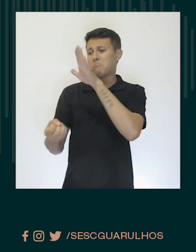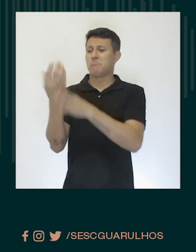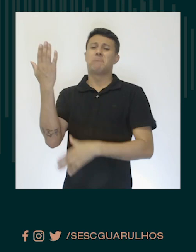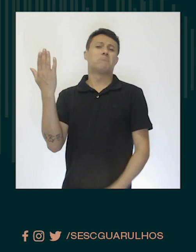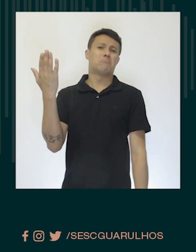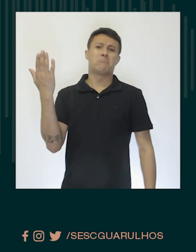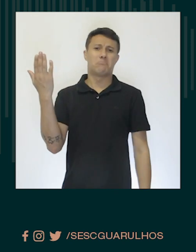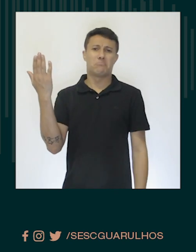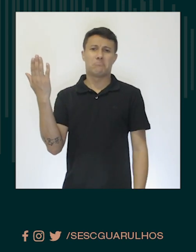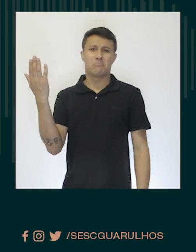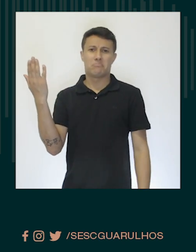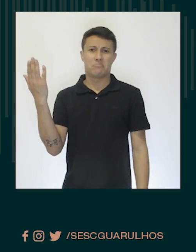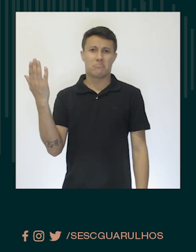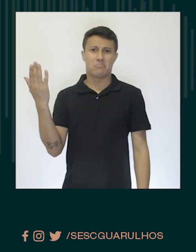criar